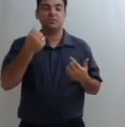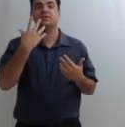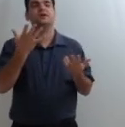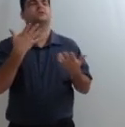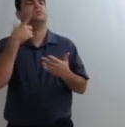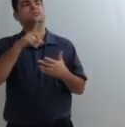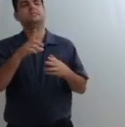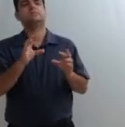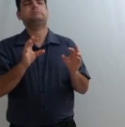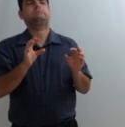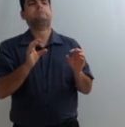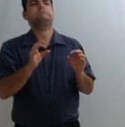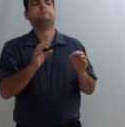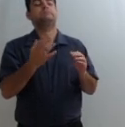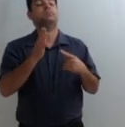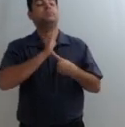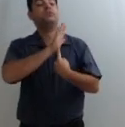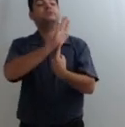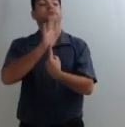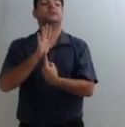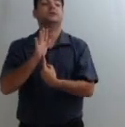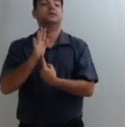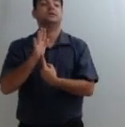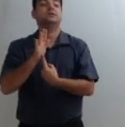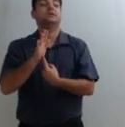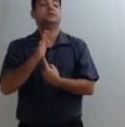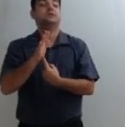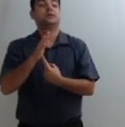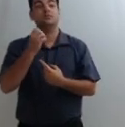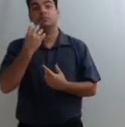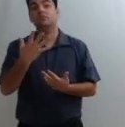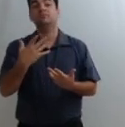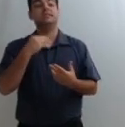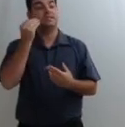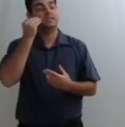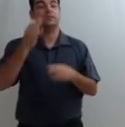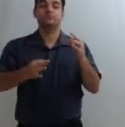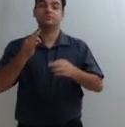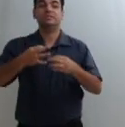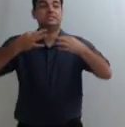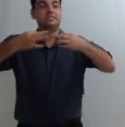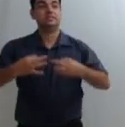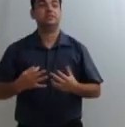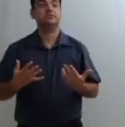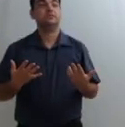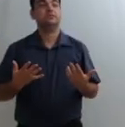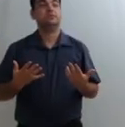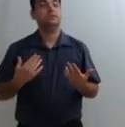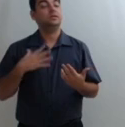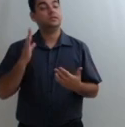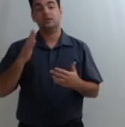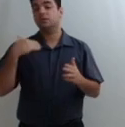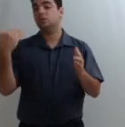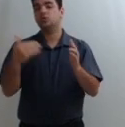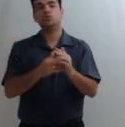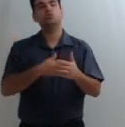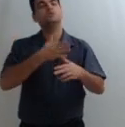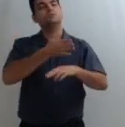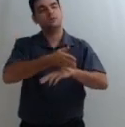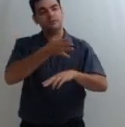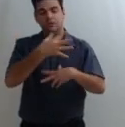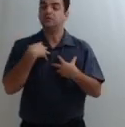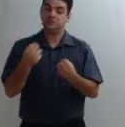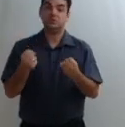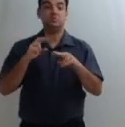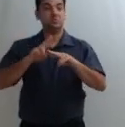pelo menos, demonstrar a boa vontade para com a justiça. Porque ele compareceu espontaneamente para ser preso. Se quisesse